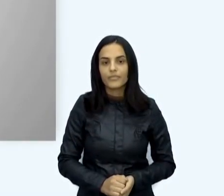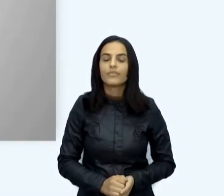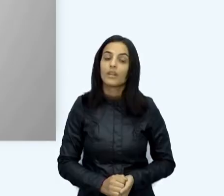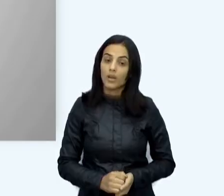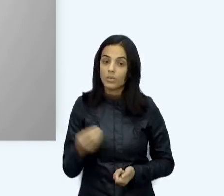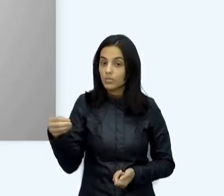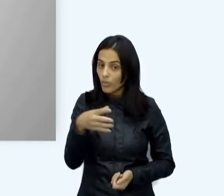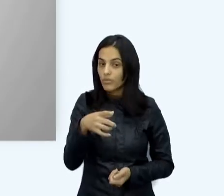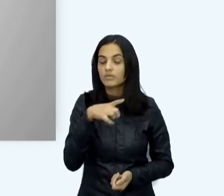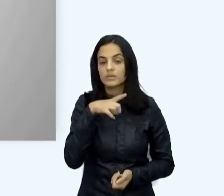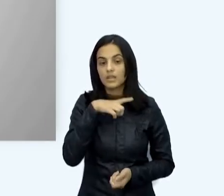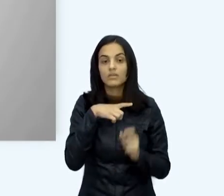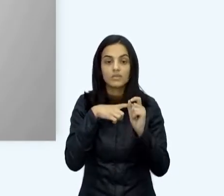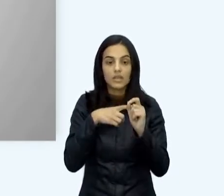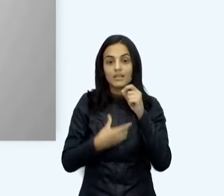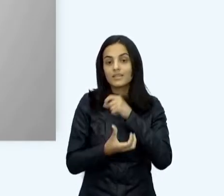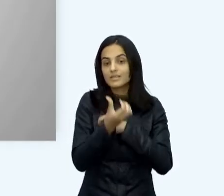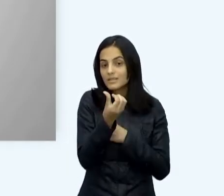Atualmente existem